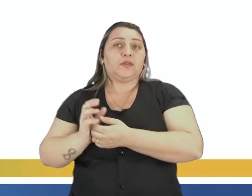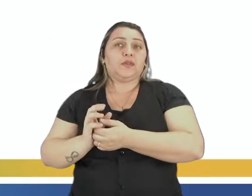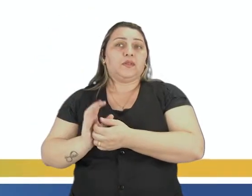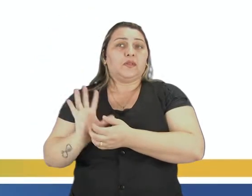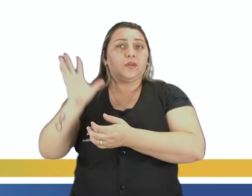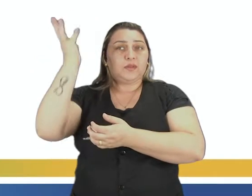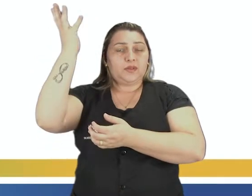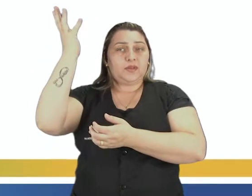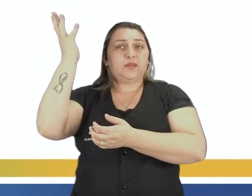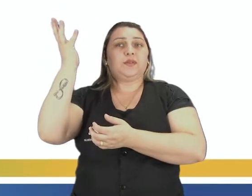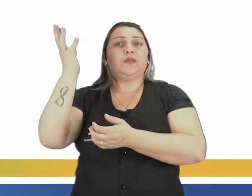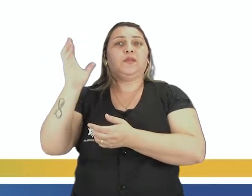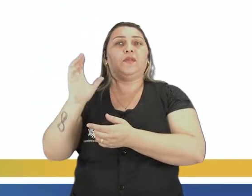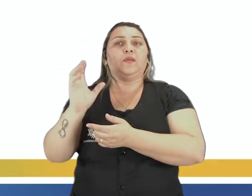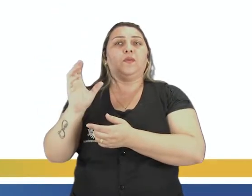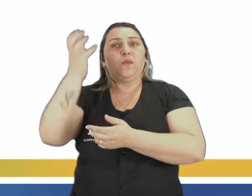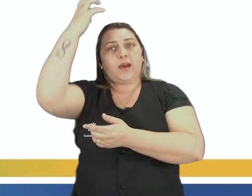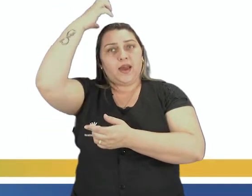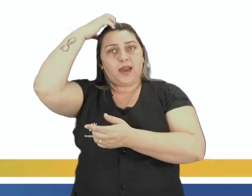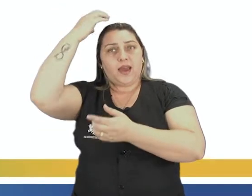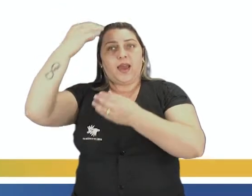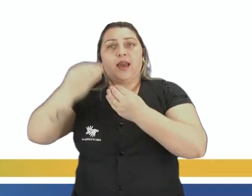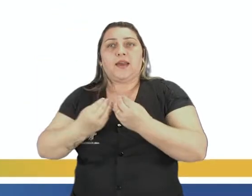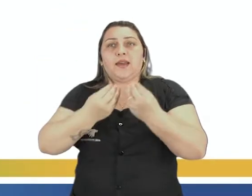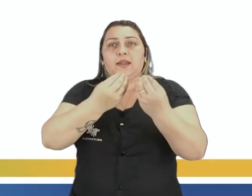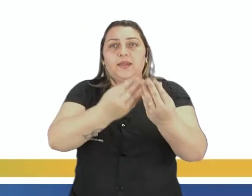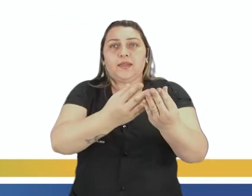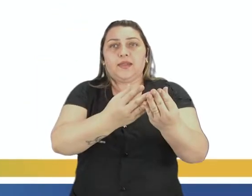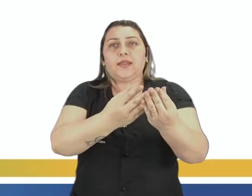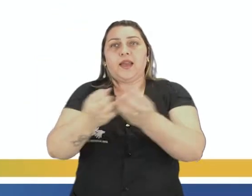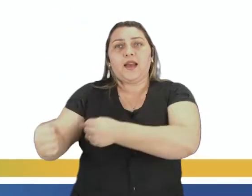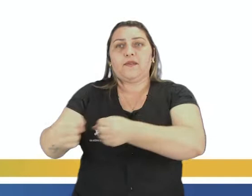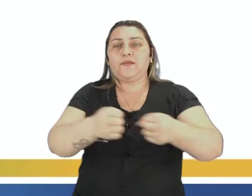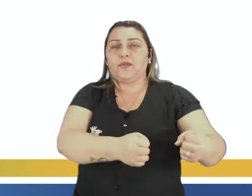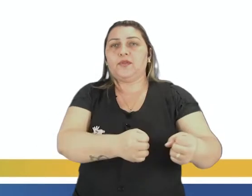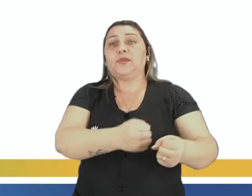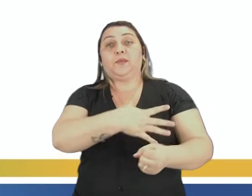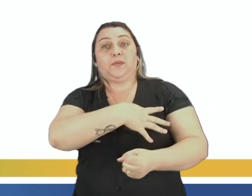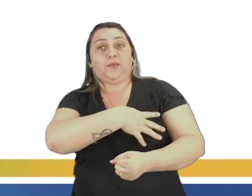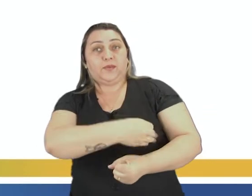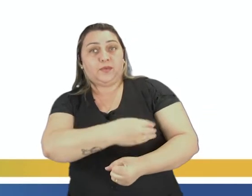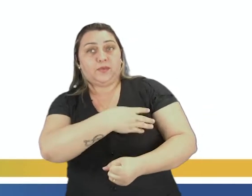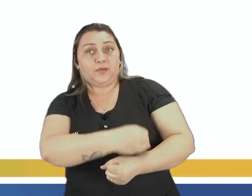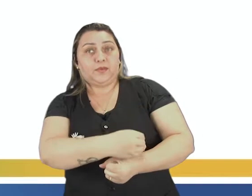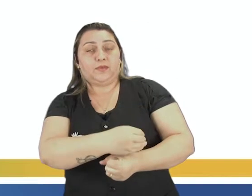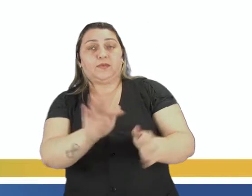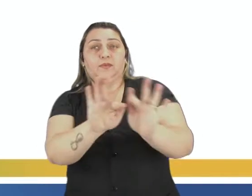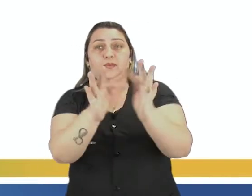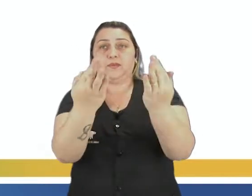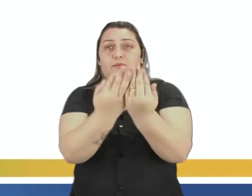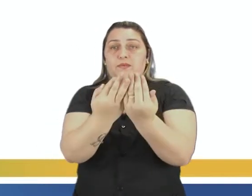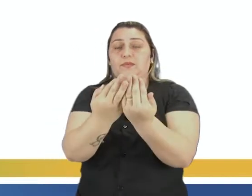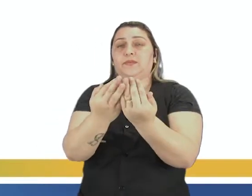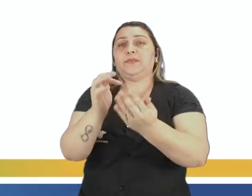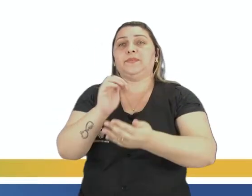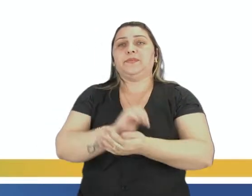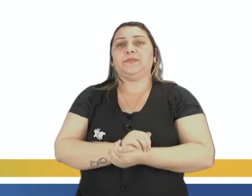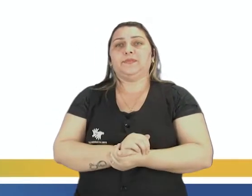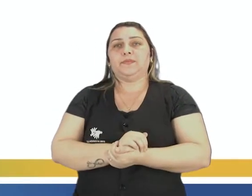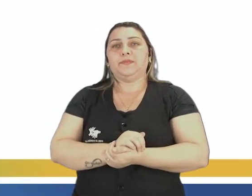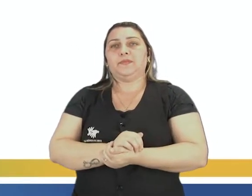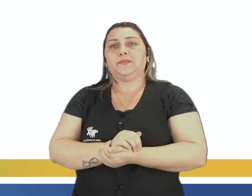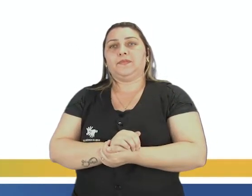acontece algum fato que vai fazer com que ele passe o poder dele para um membro da sua família. Ou seja,